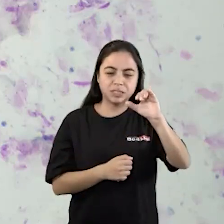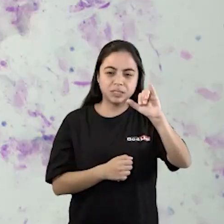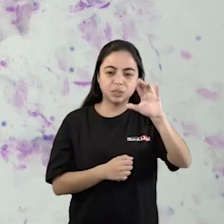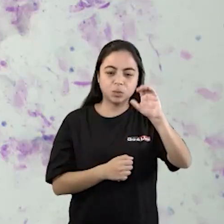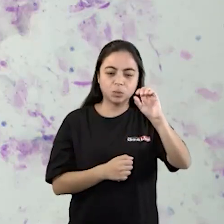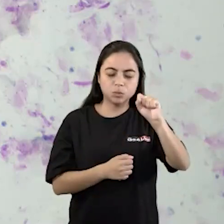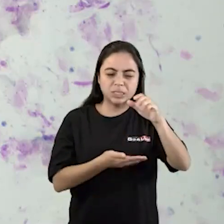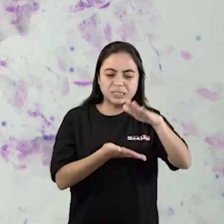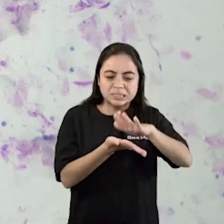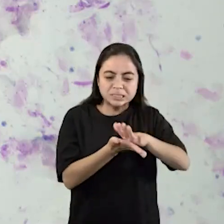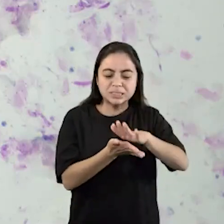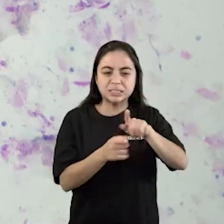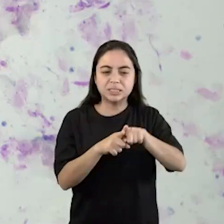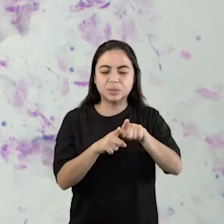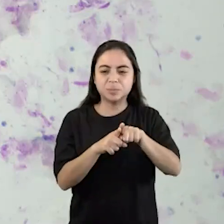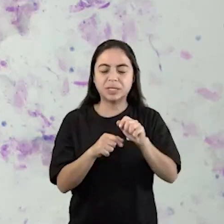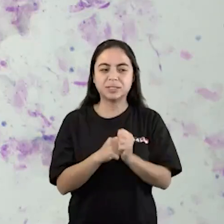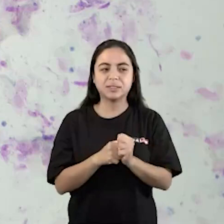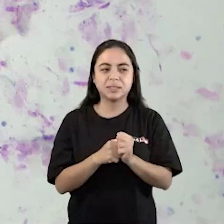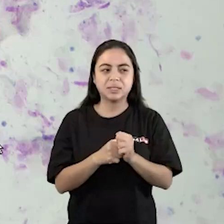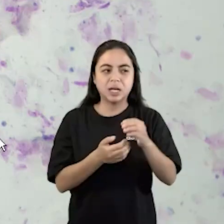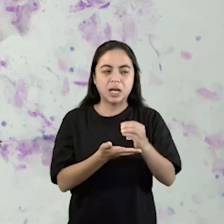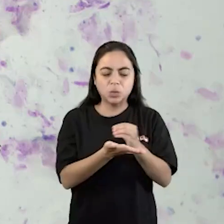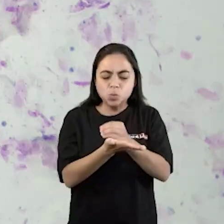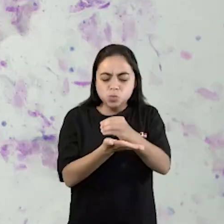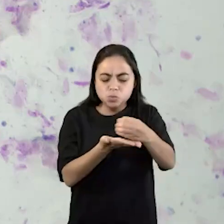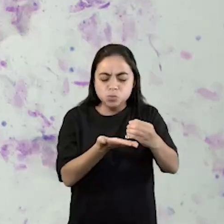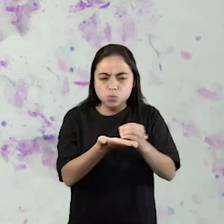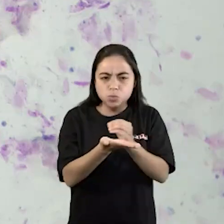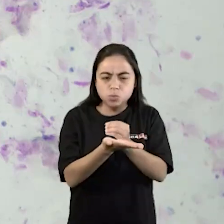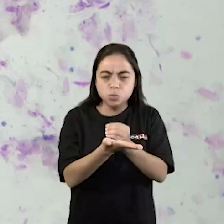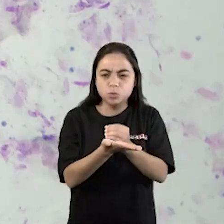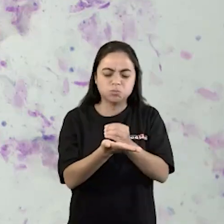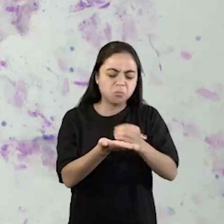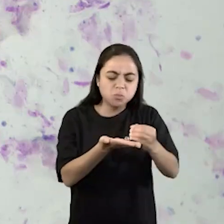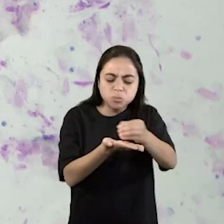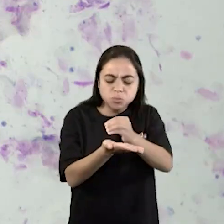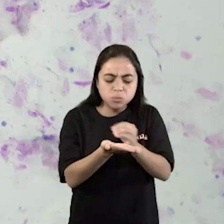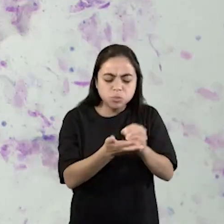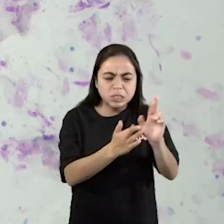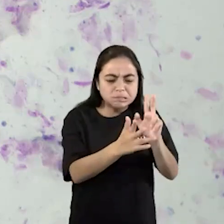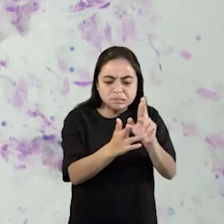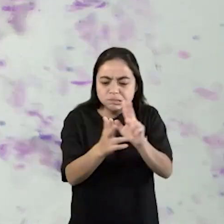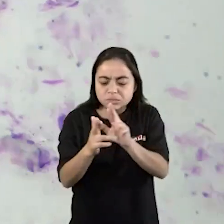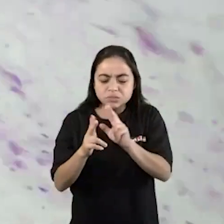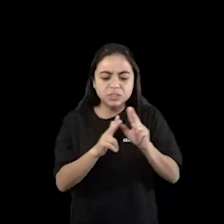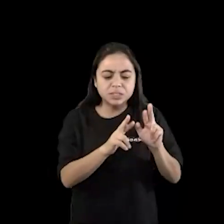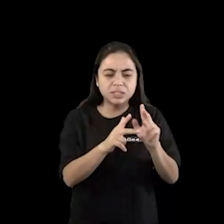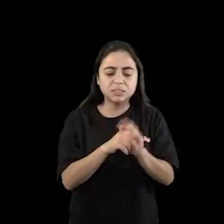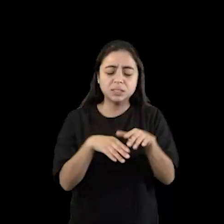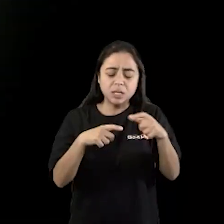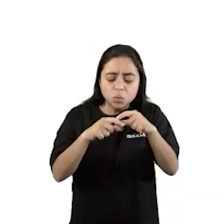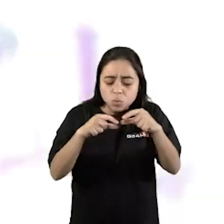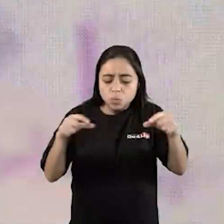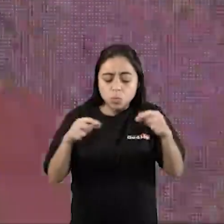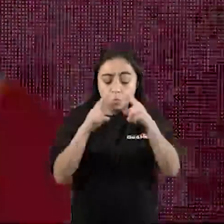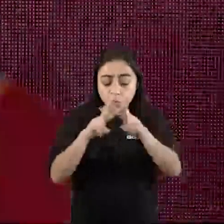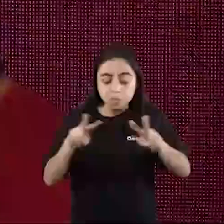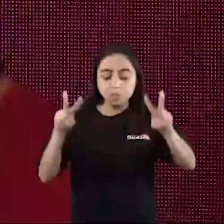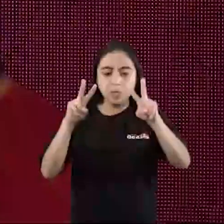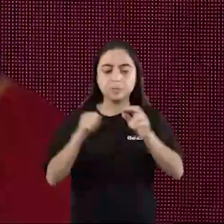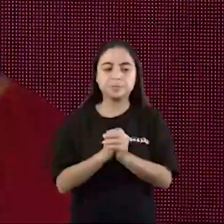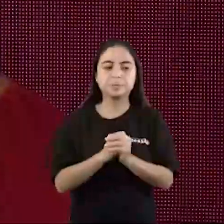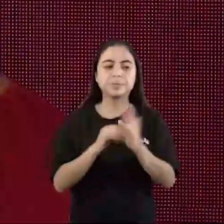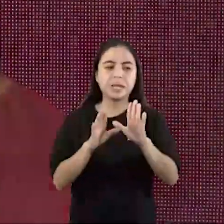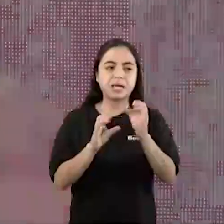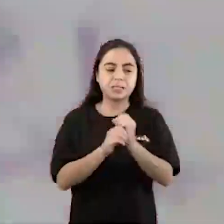já completamente queratinizados, sem o núcleo, alguns com restos nucleares. Então, é isso que a gente vê na lâmina como um todo. Na